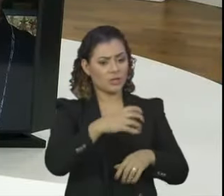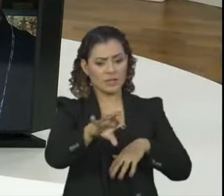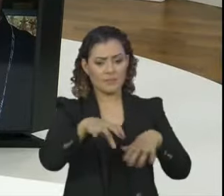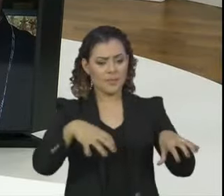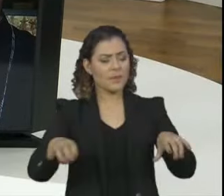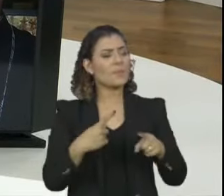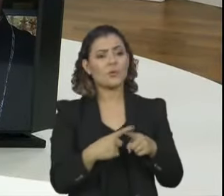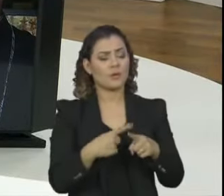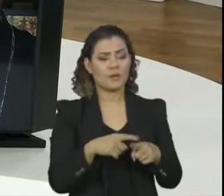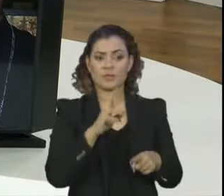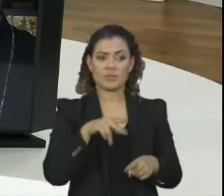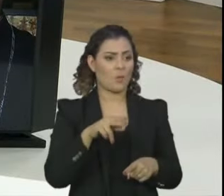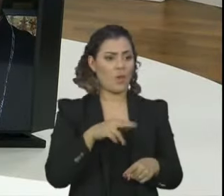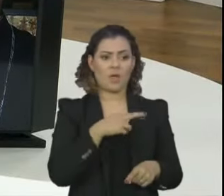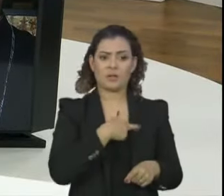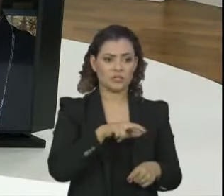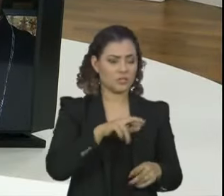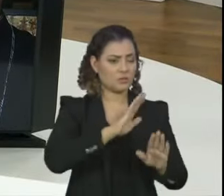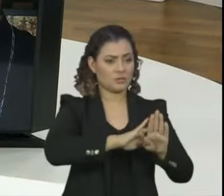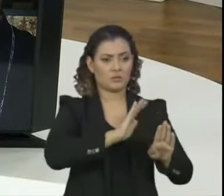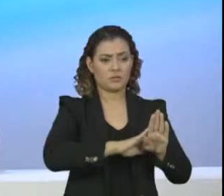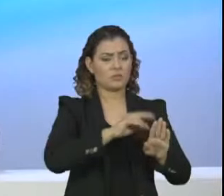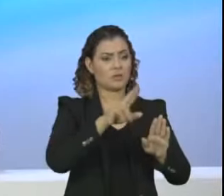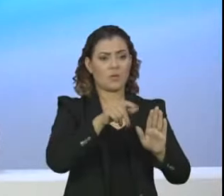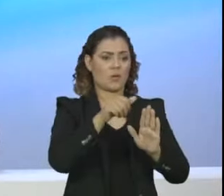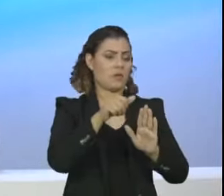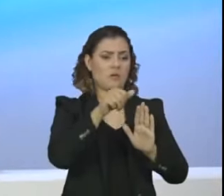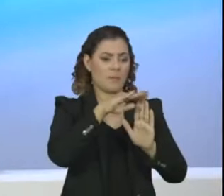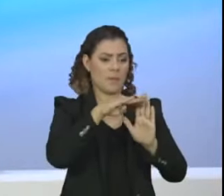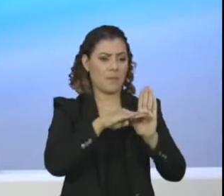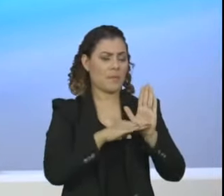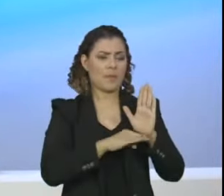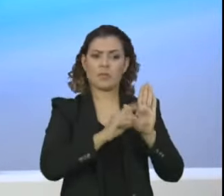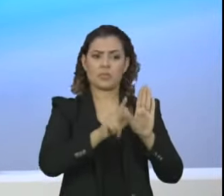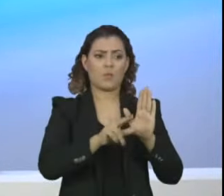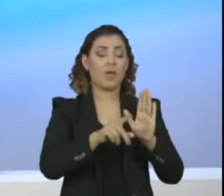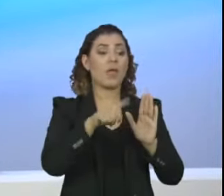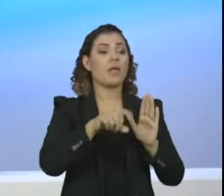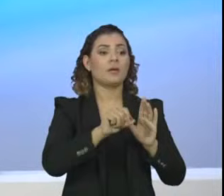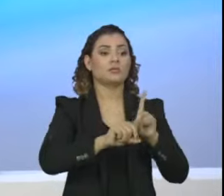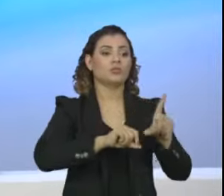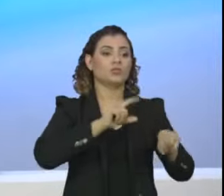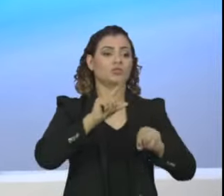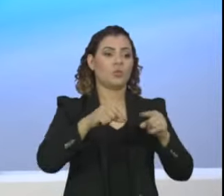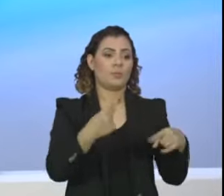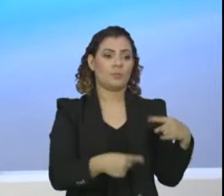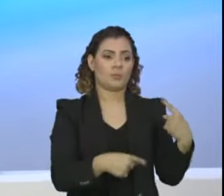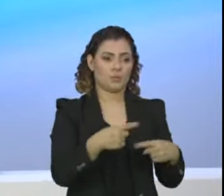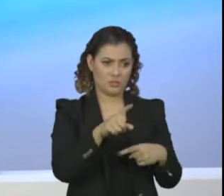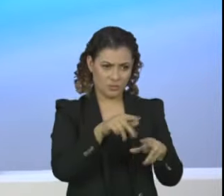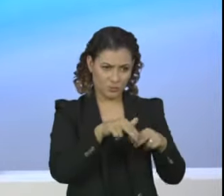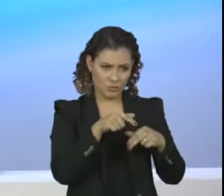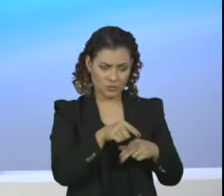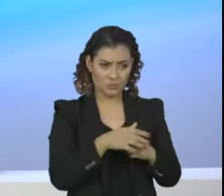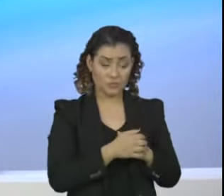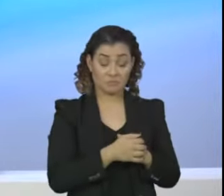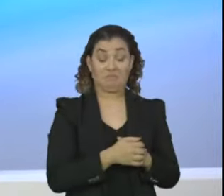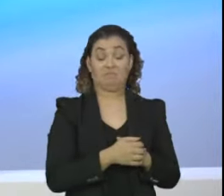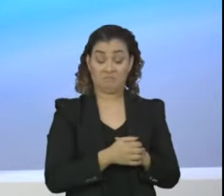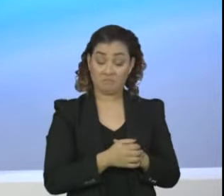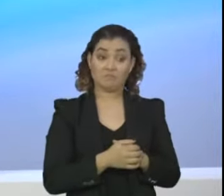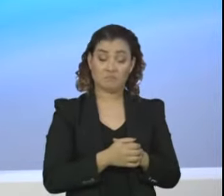respondeu não é o Dogma não são sacramentos e os Ministérios é a opção política e